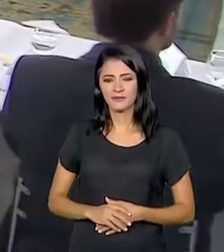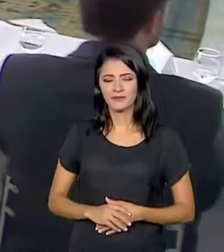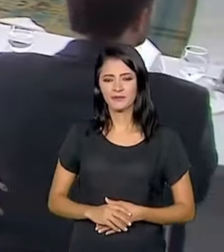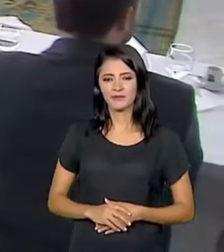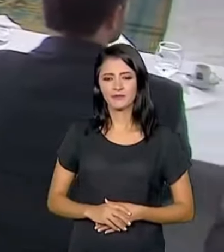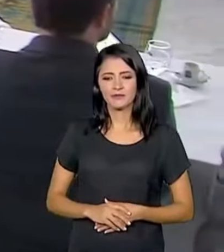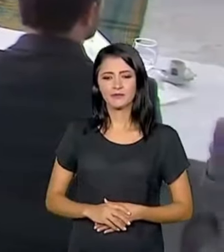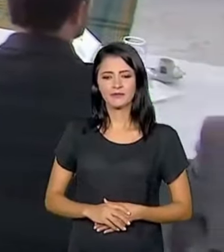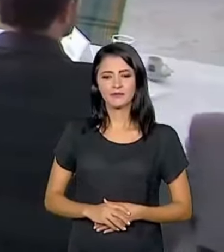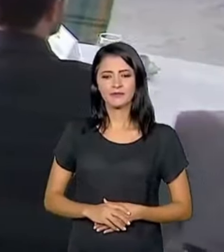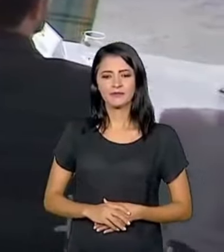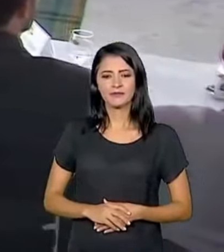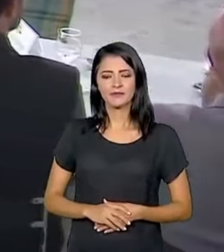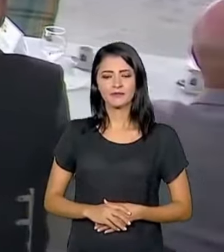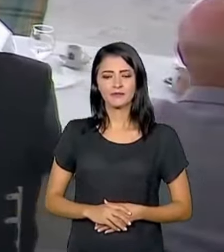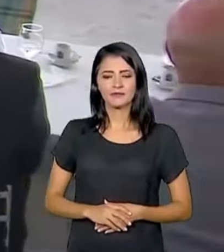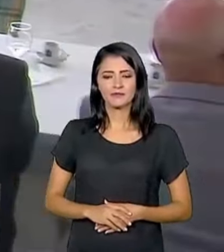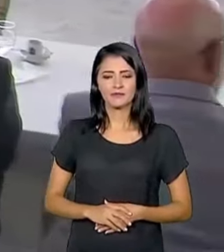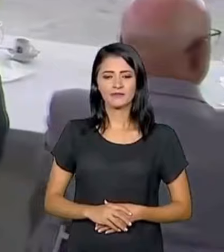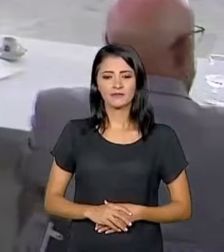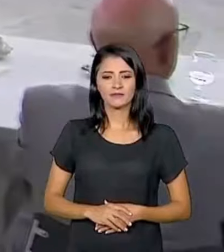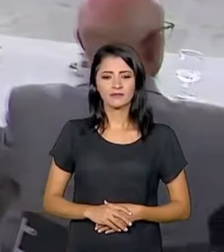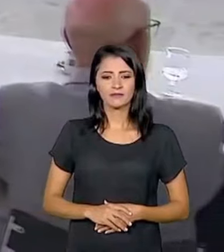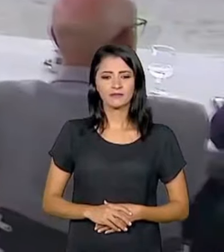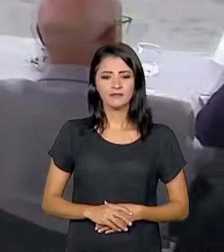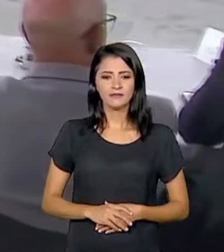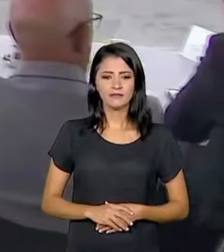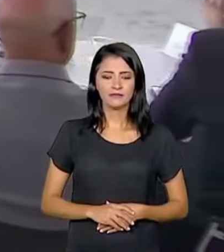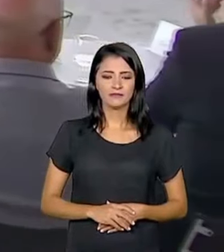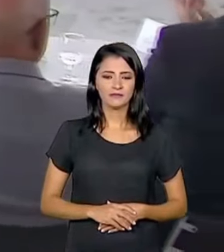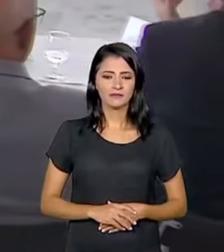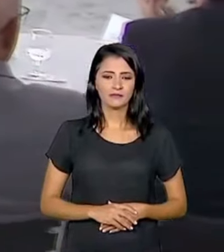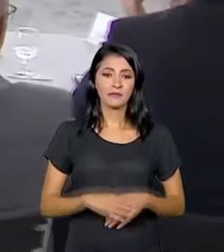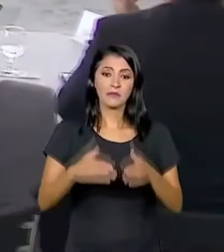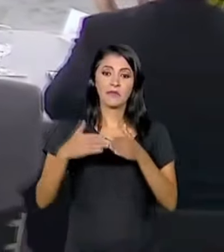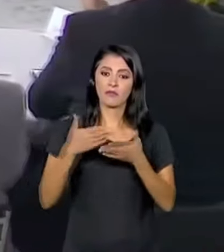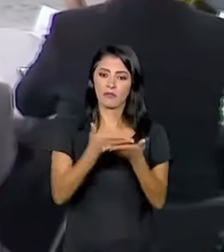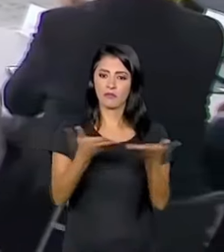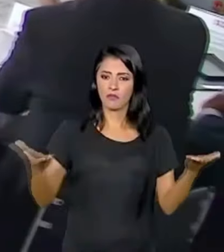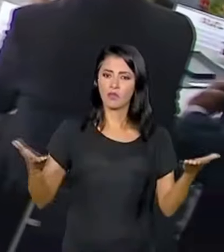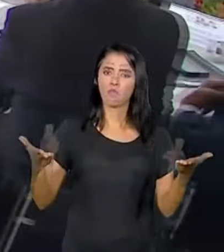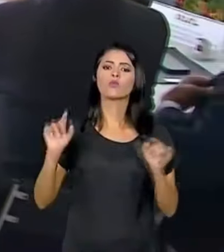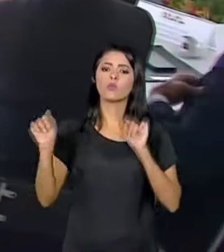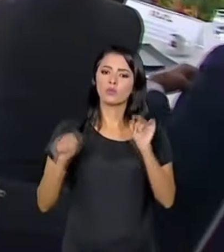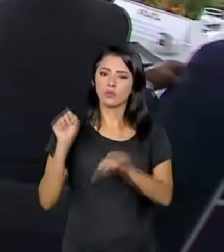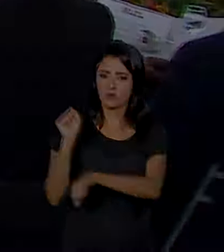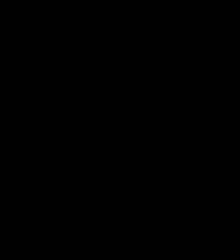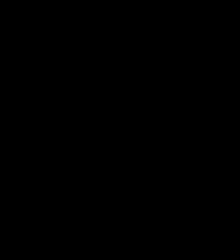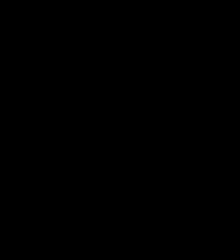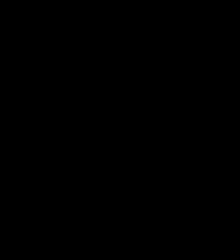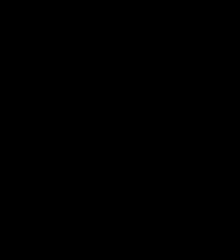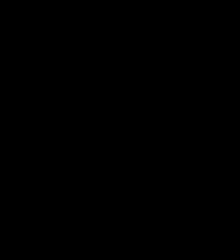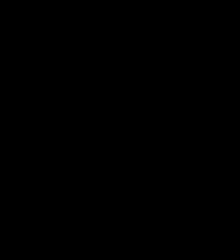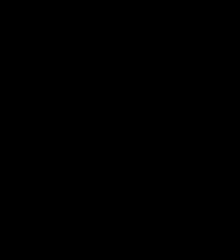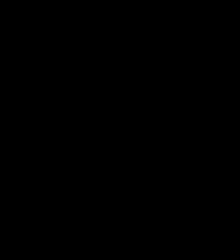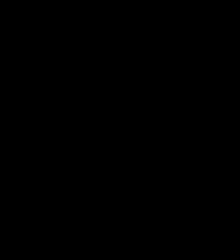Natália Araújo, edição de vídeo Gabriel Marx, edição de áudio Estúdio Fortes.